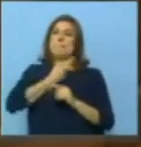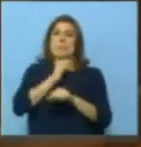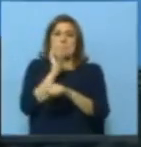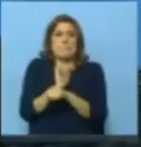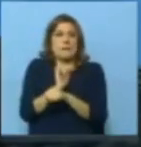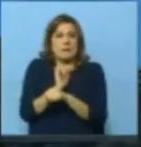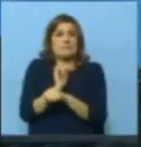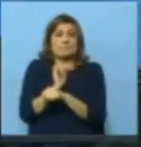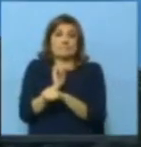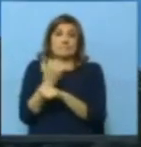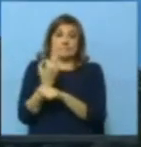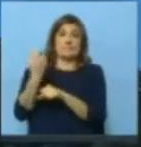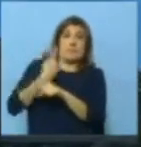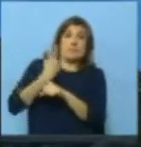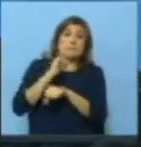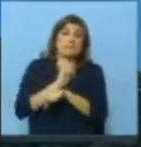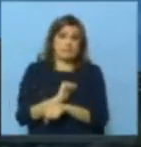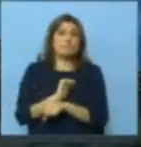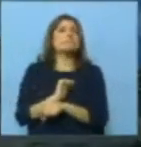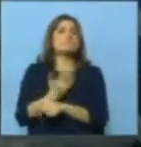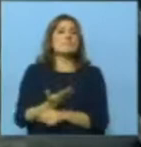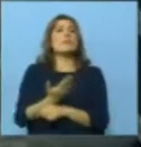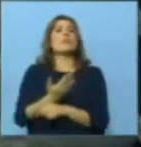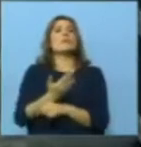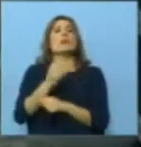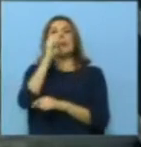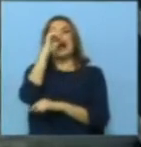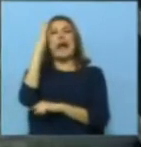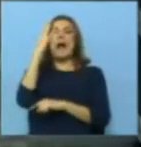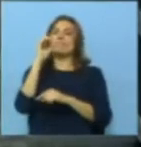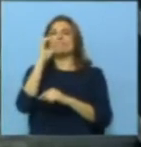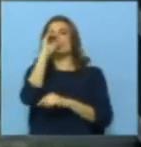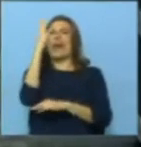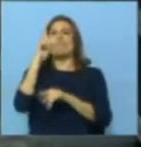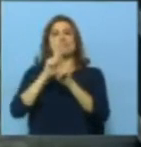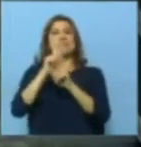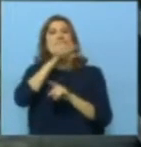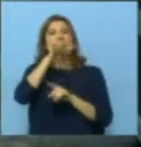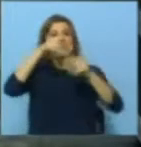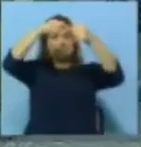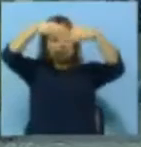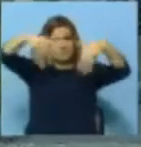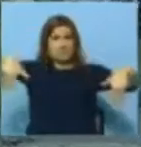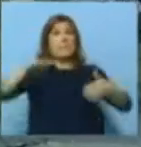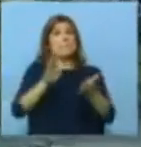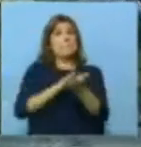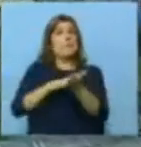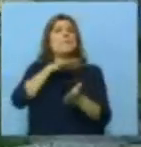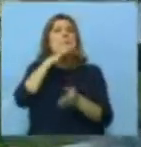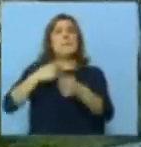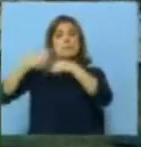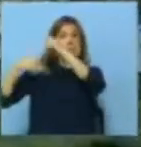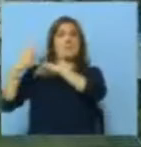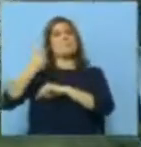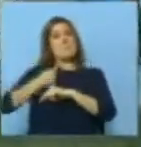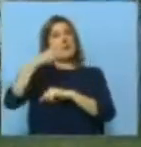era, de facto, a Inquisição. Encontrar o tronco da árvore genealógica para provar a ascendência obriga a entrar na Torre